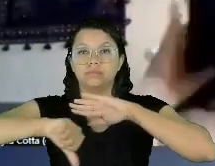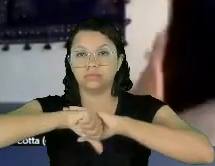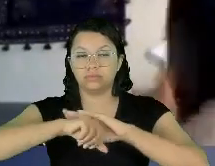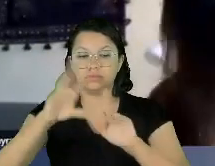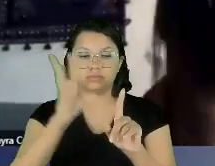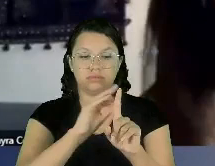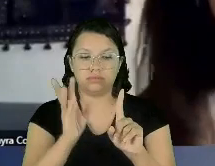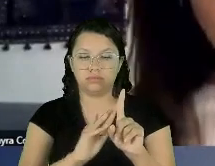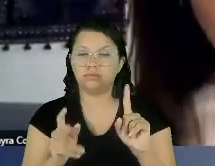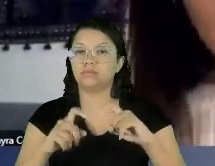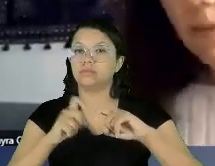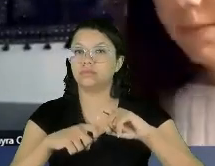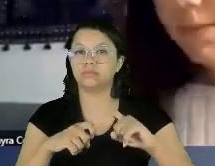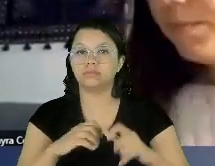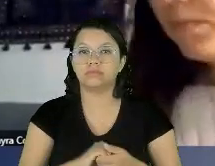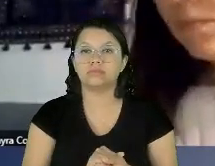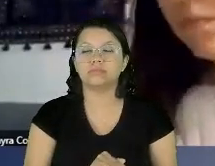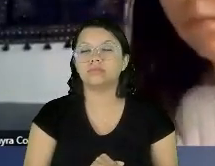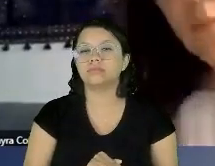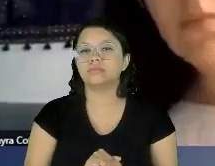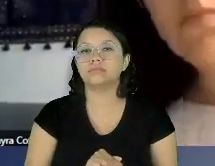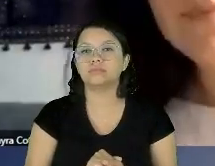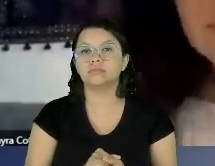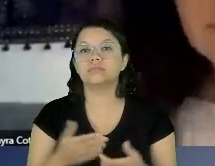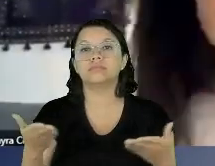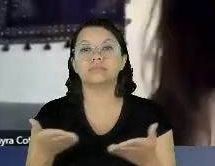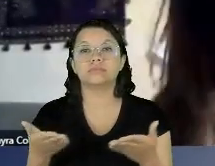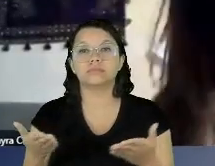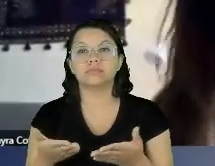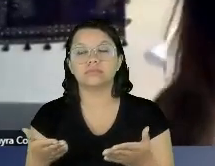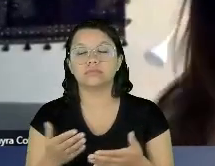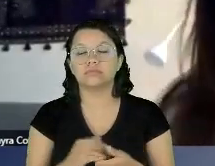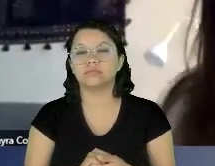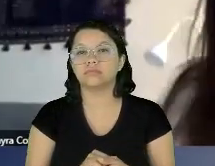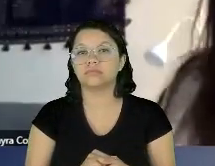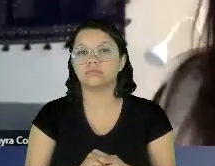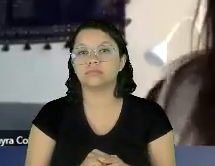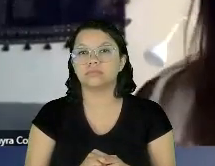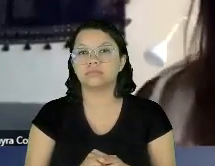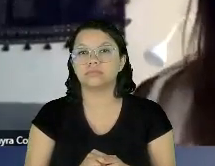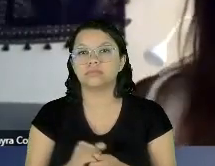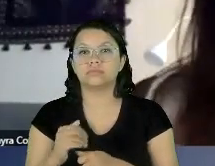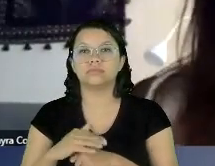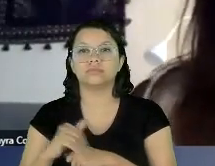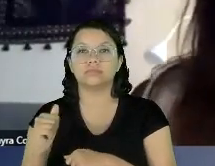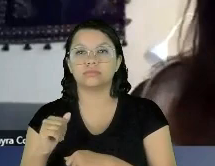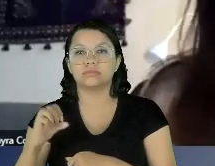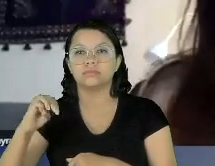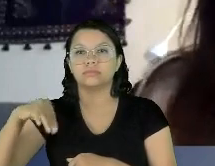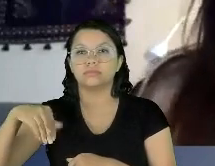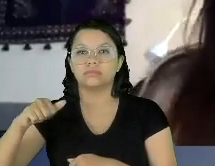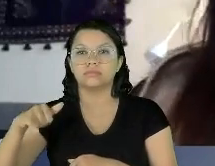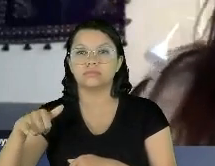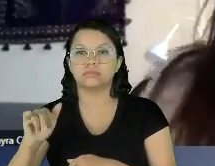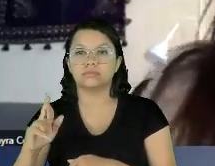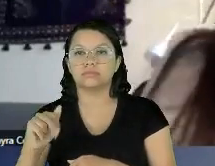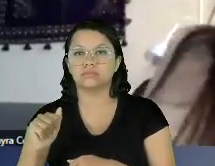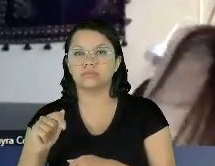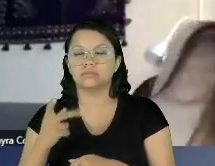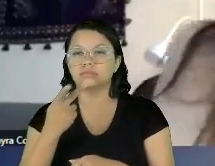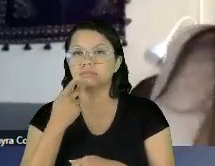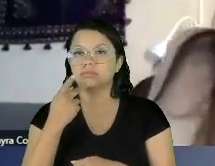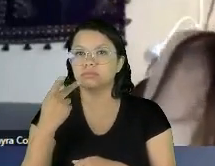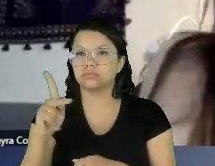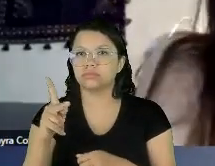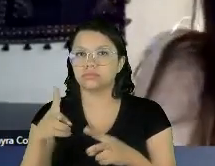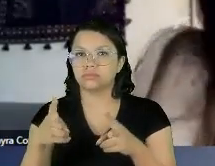da criminalização da importunação sexual. E agora, até eu vou chamar a doutora